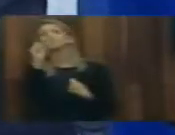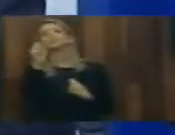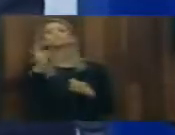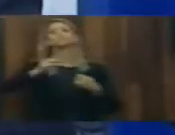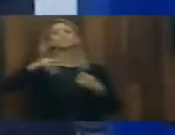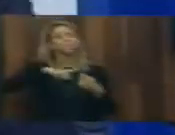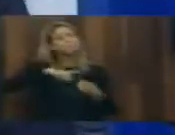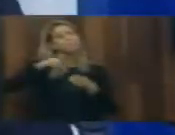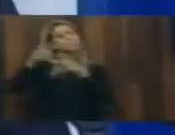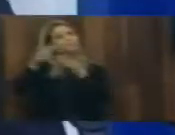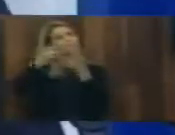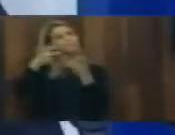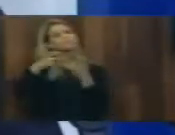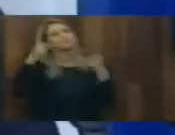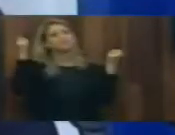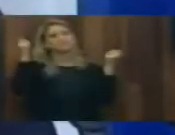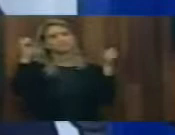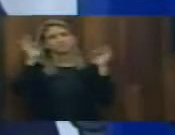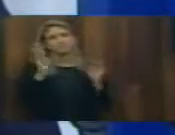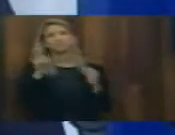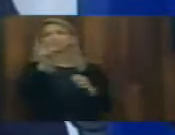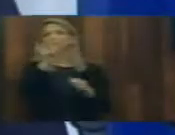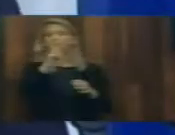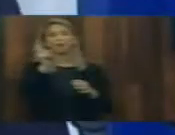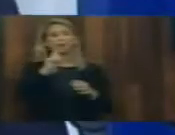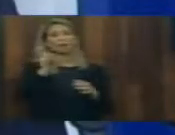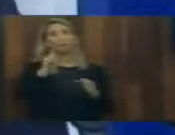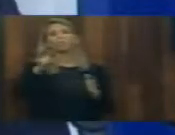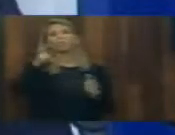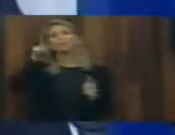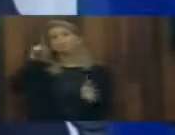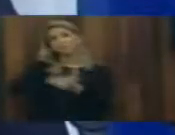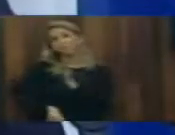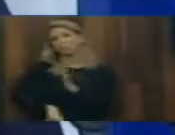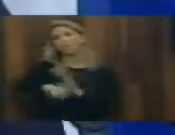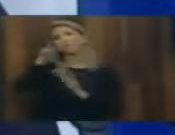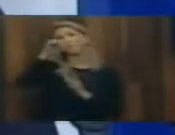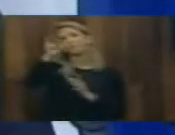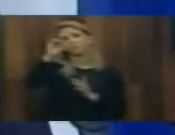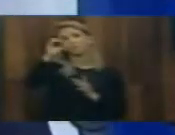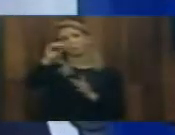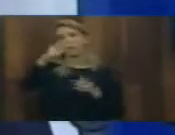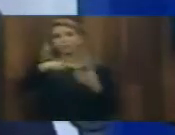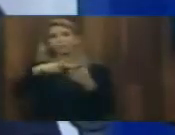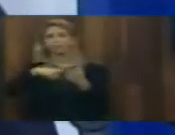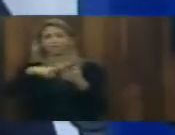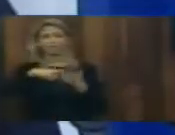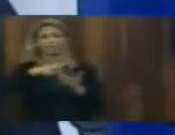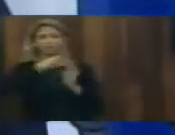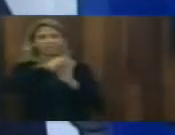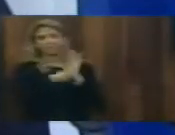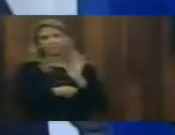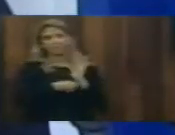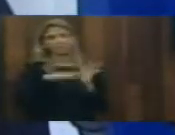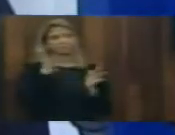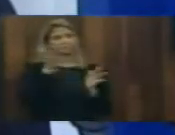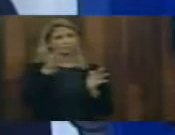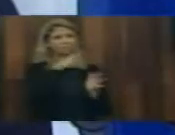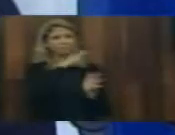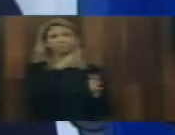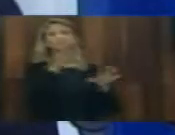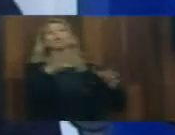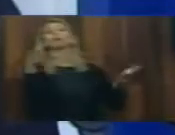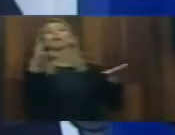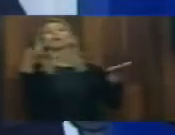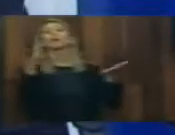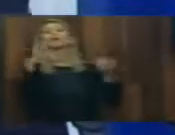Não precisamos derrubar o veto, porque o parecer dele já derruba por si só. Tá? Então, é para esclarecer que o